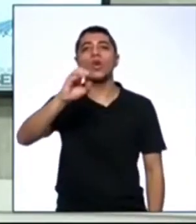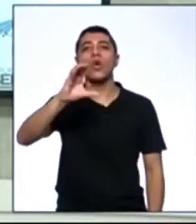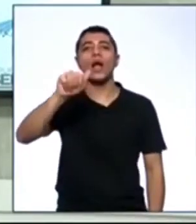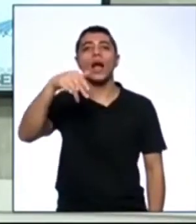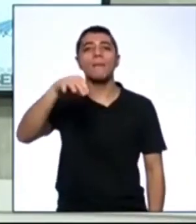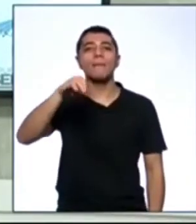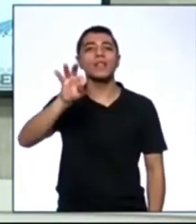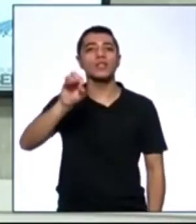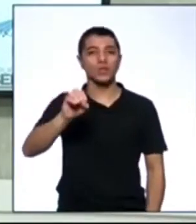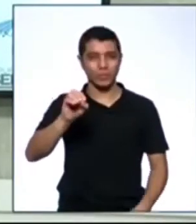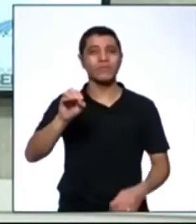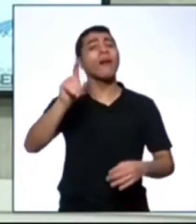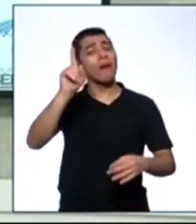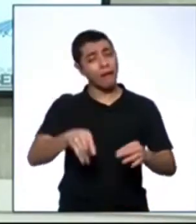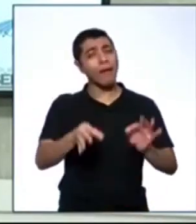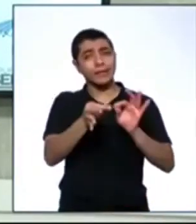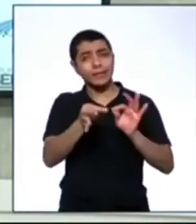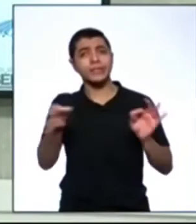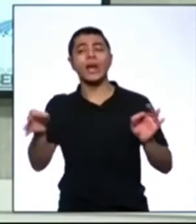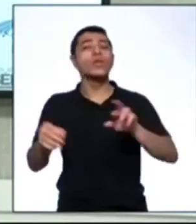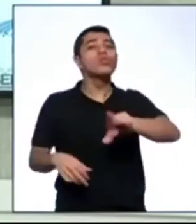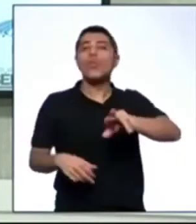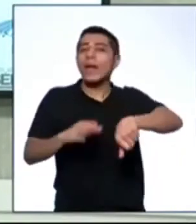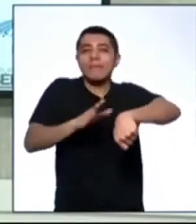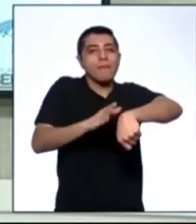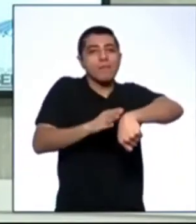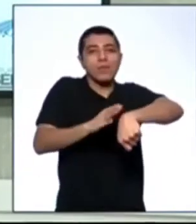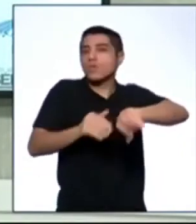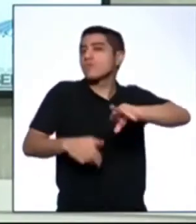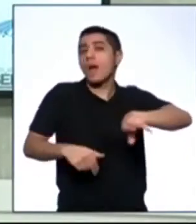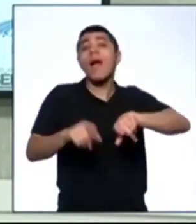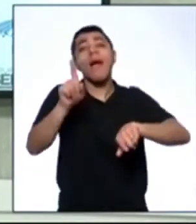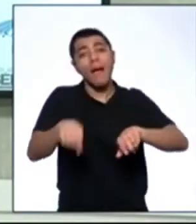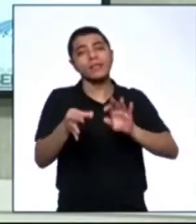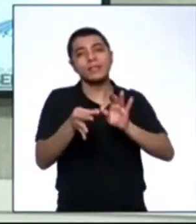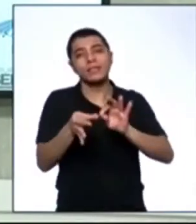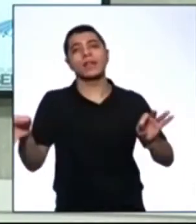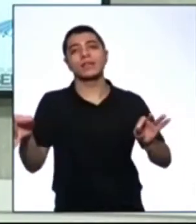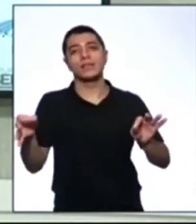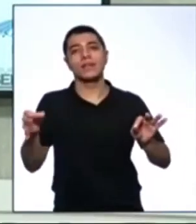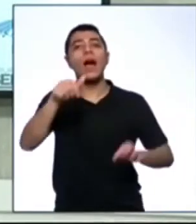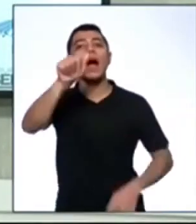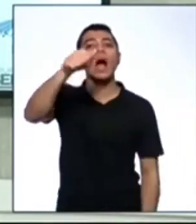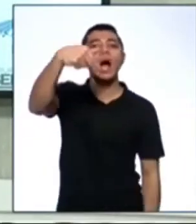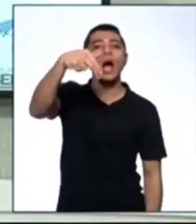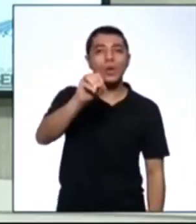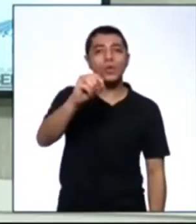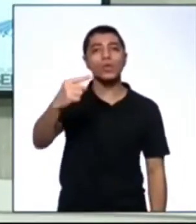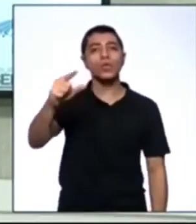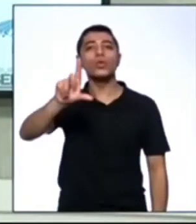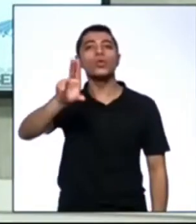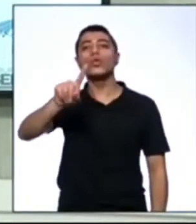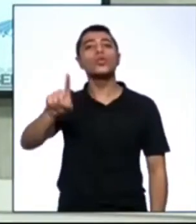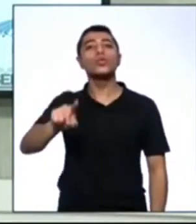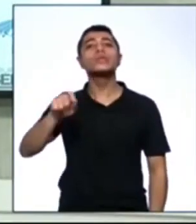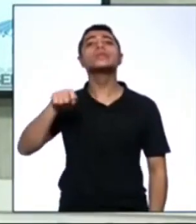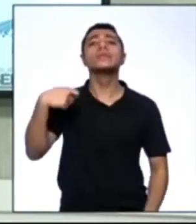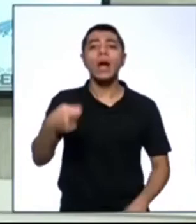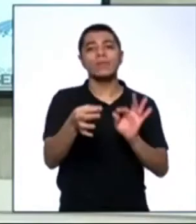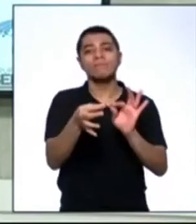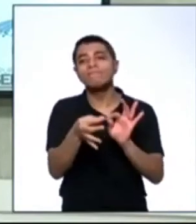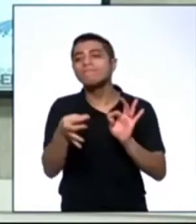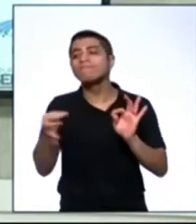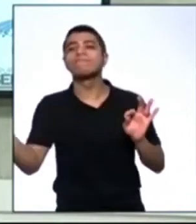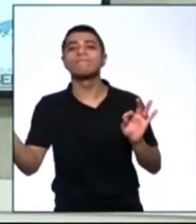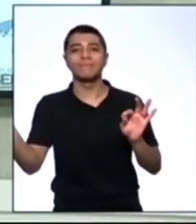uma medida de distância. Em astronomia, como os astros, as estrelas são muito afastadas uma da outra, o pessoal costuma